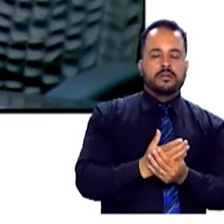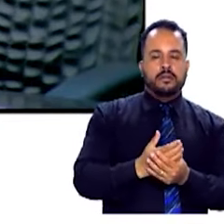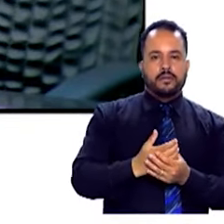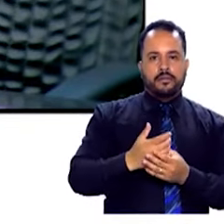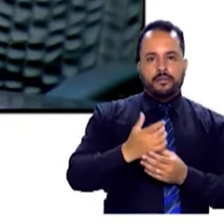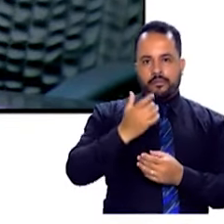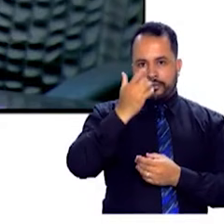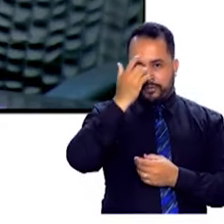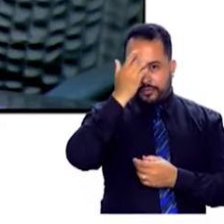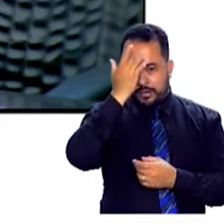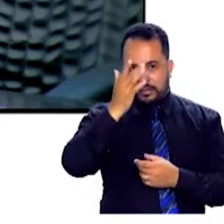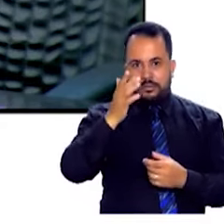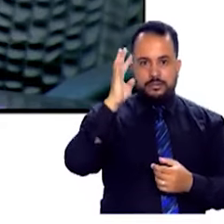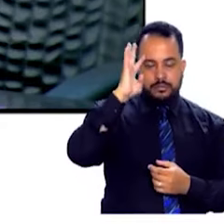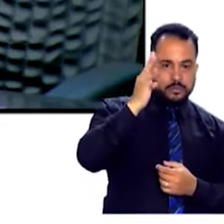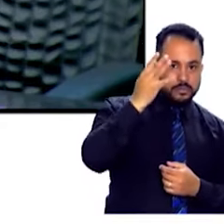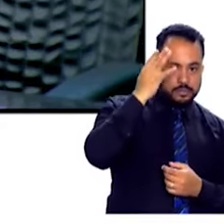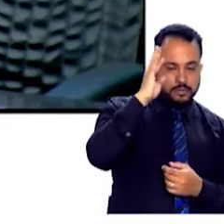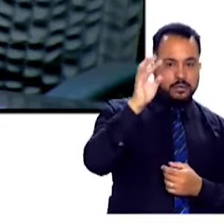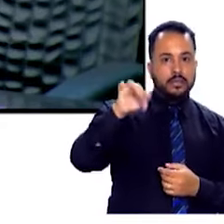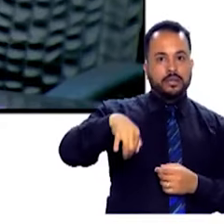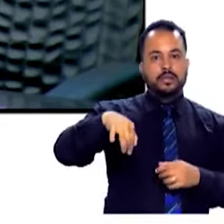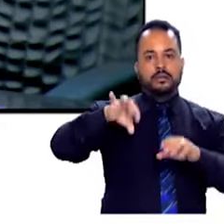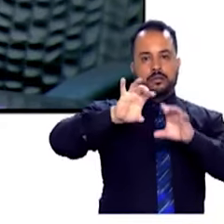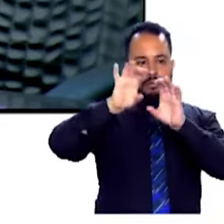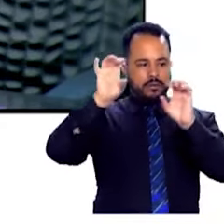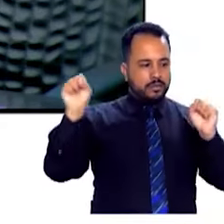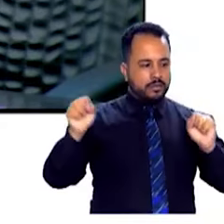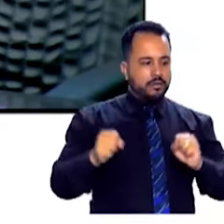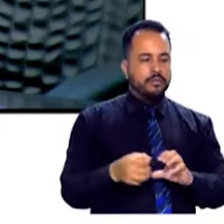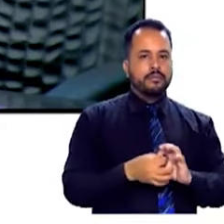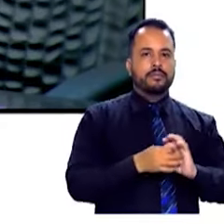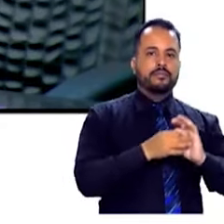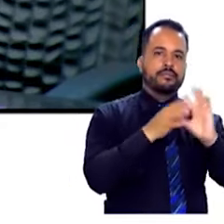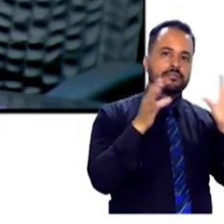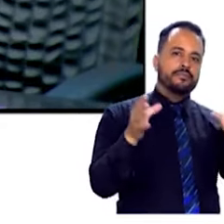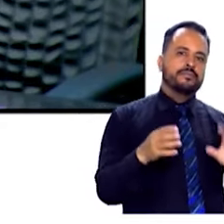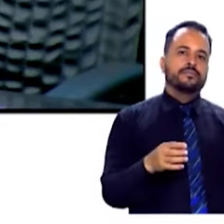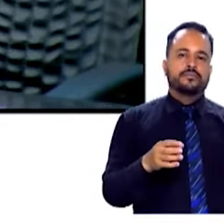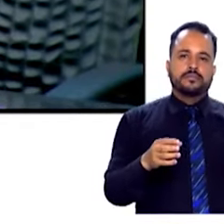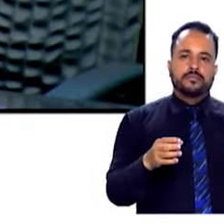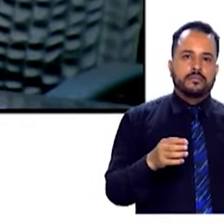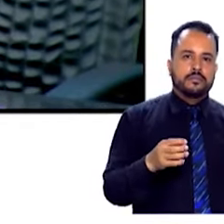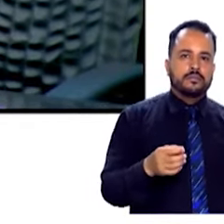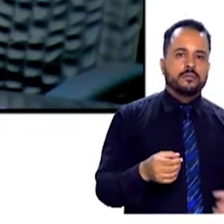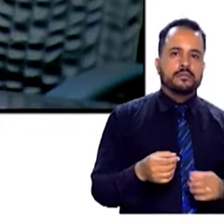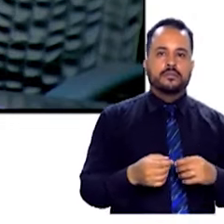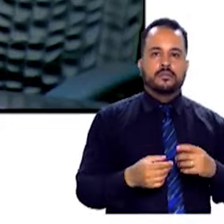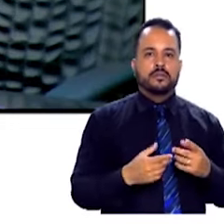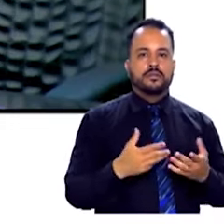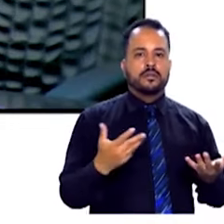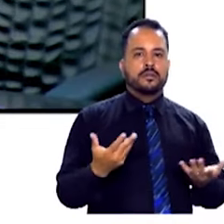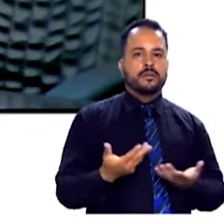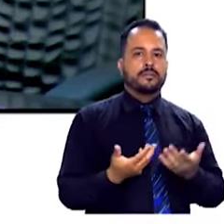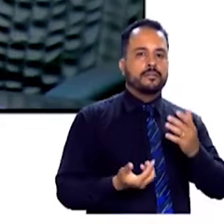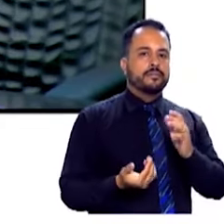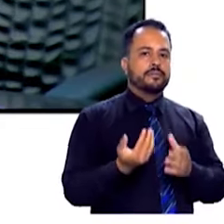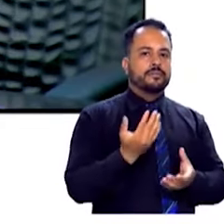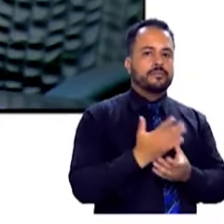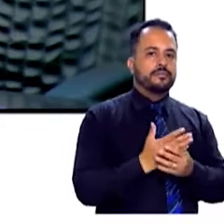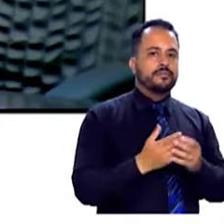eh de decisões E além disso um trabalho também de gestão de precedentes na na